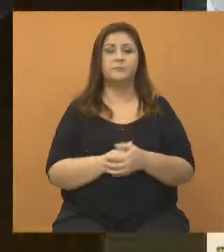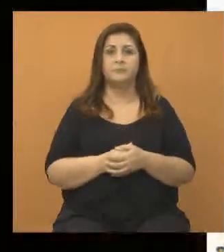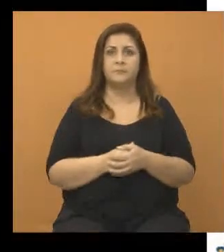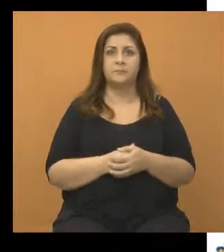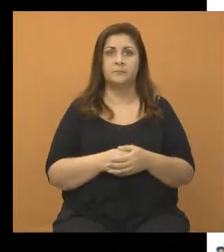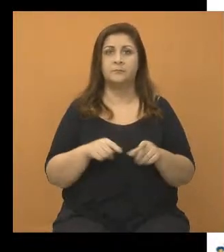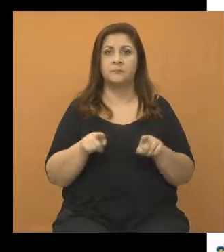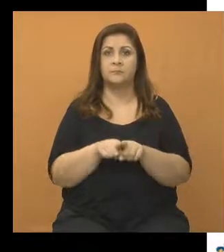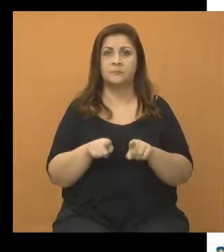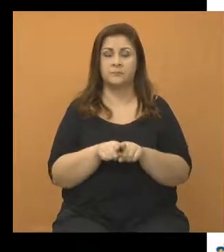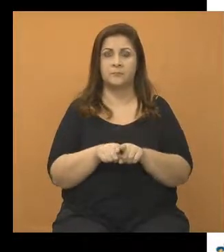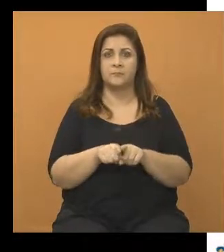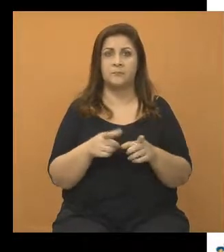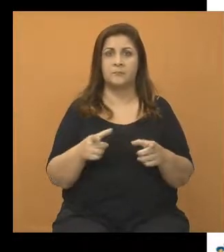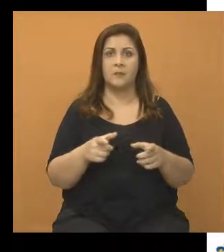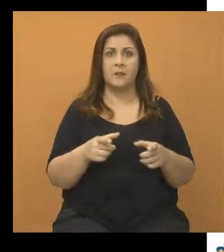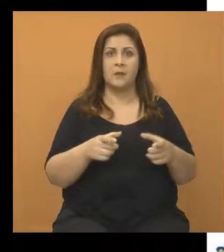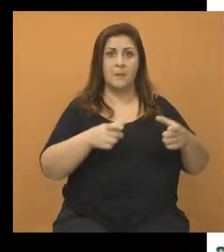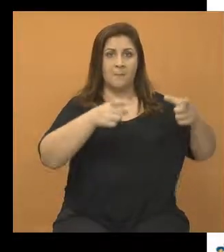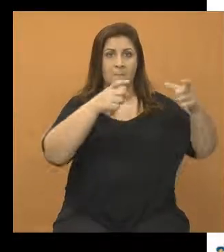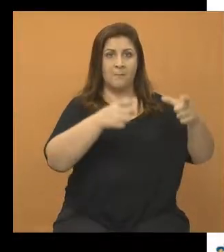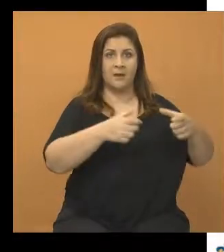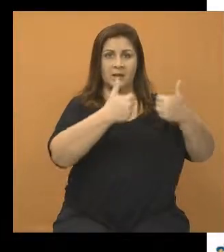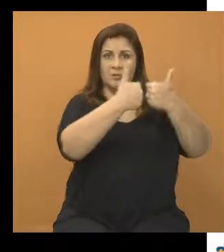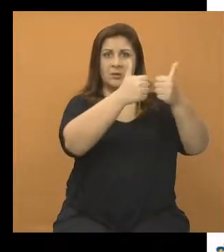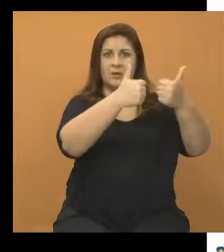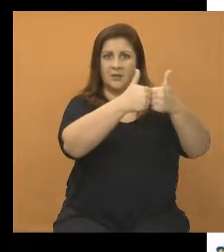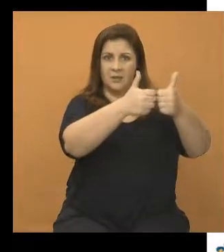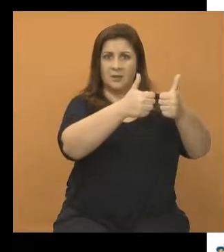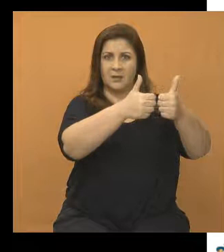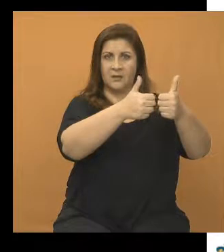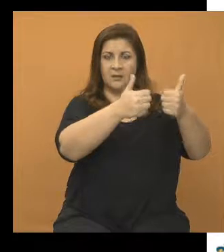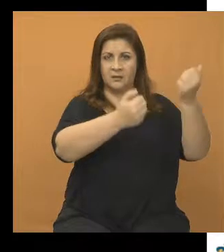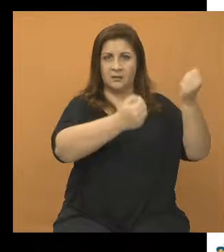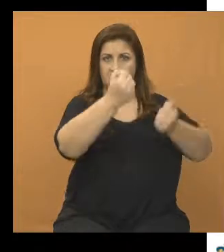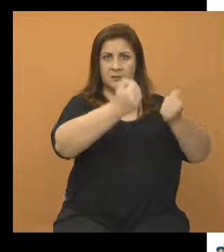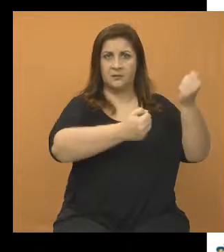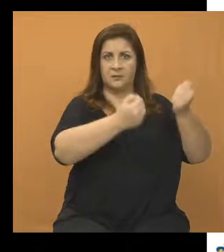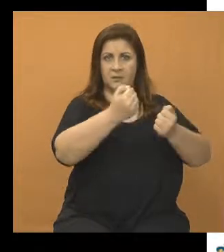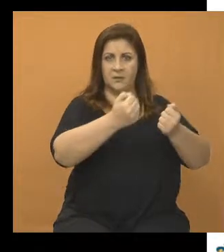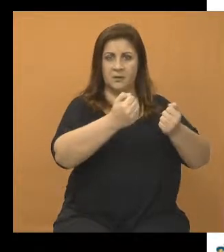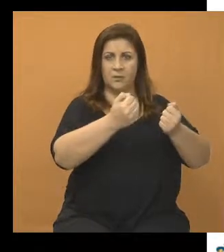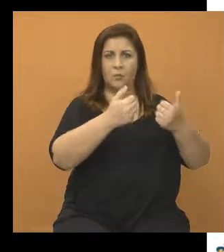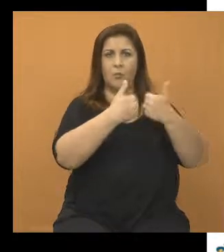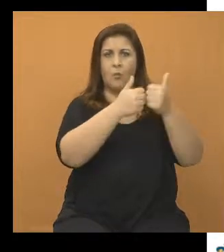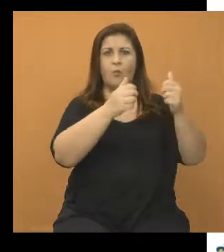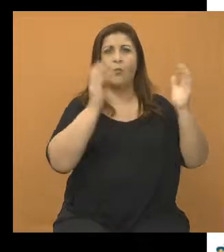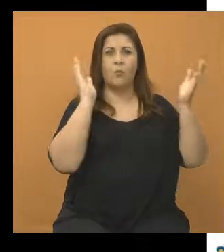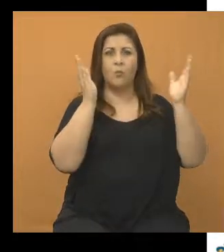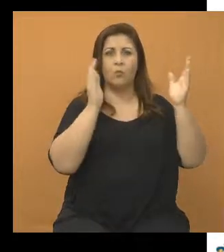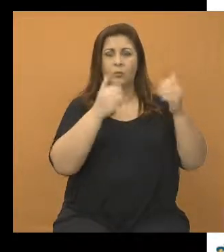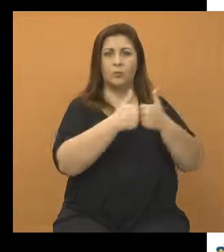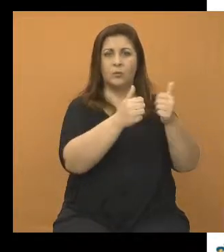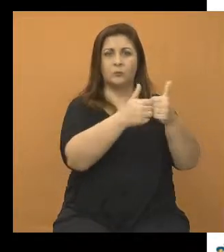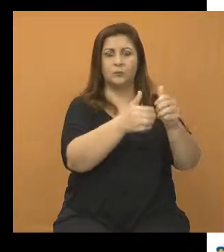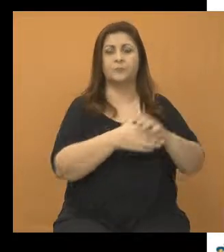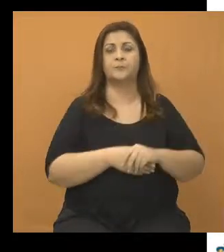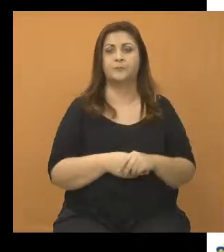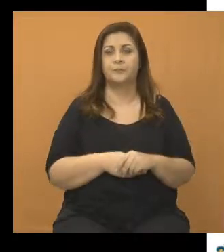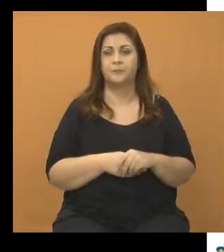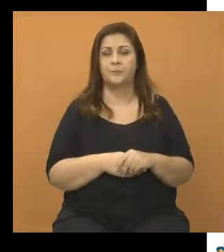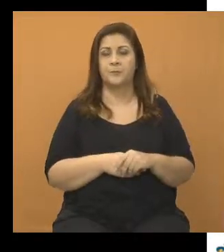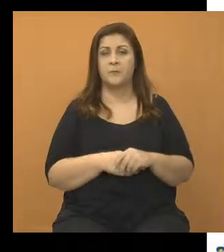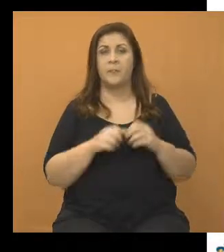aquisição de 2 bases móveis né, para circular na cidade, para você descentralizar, né,